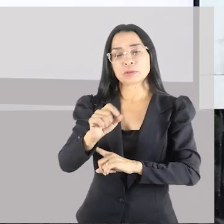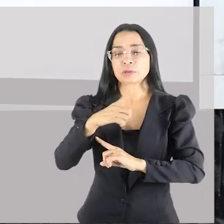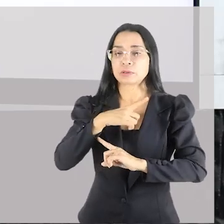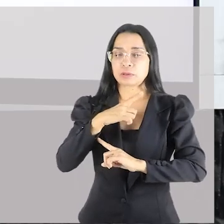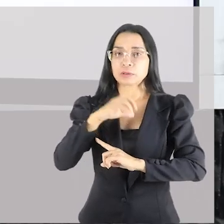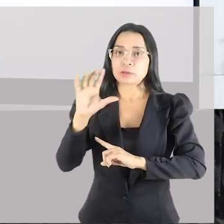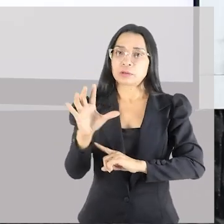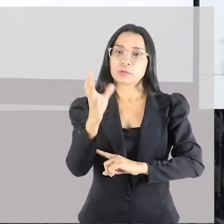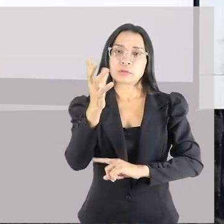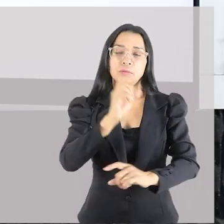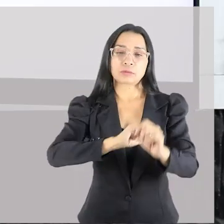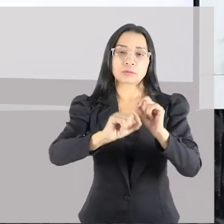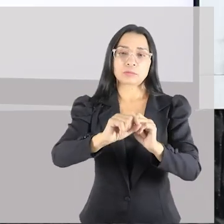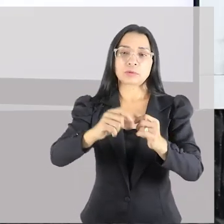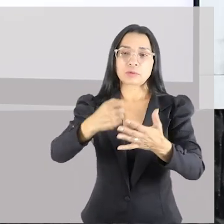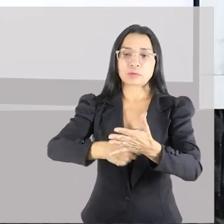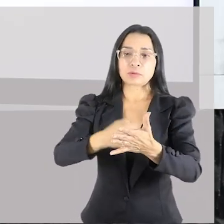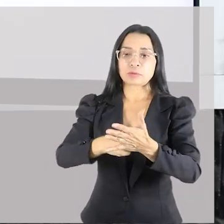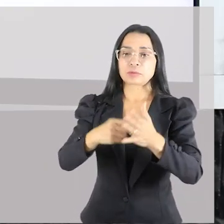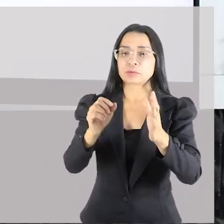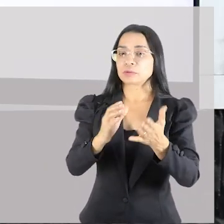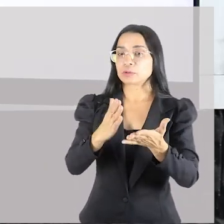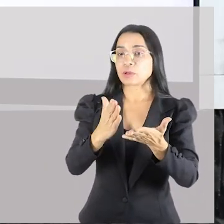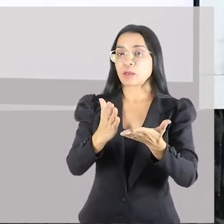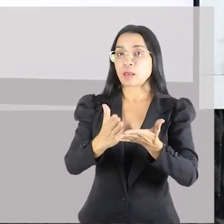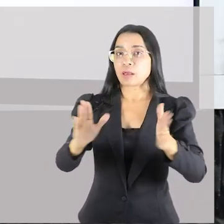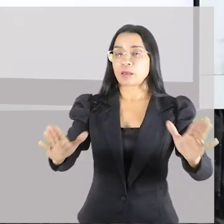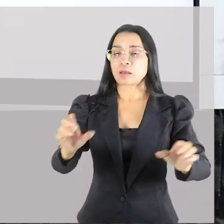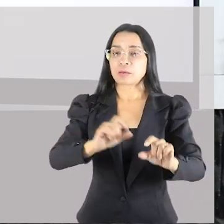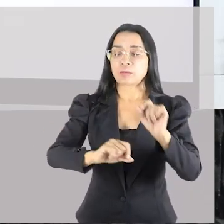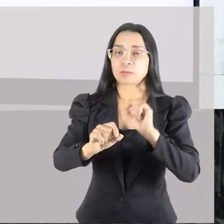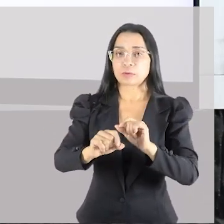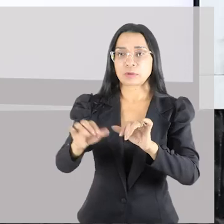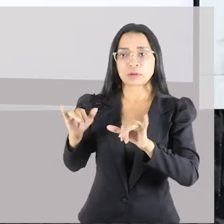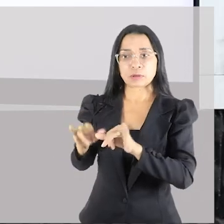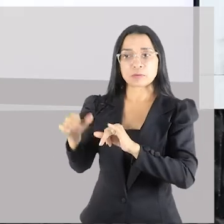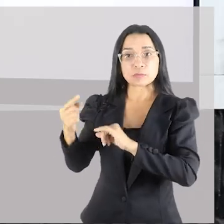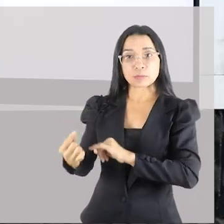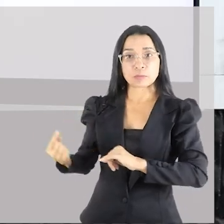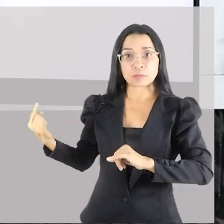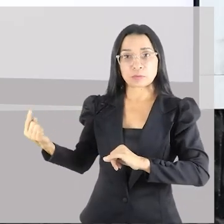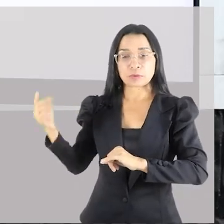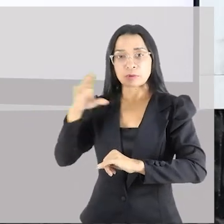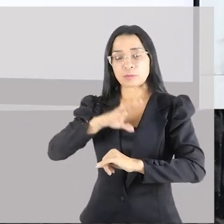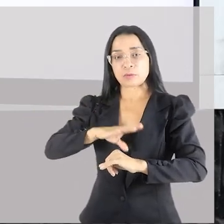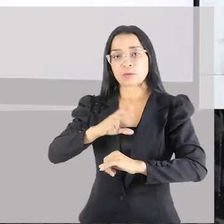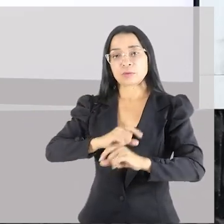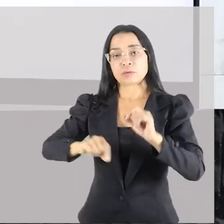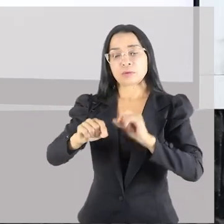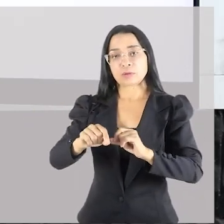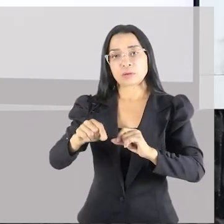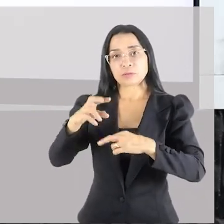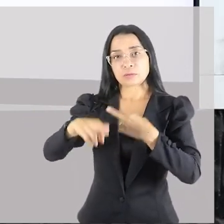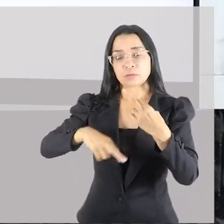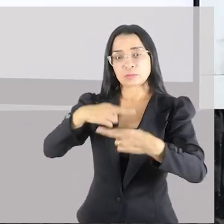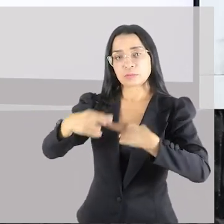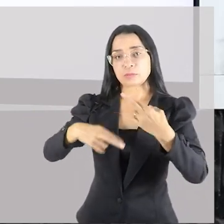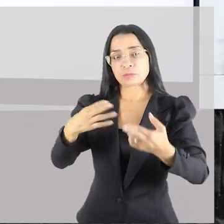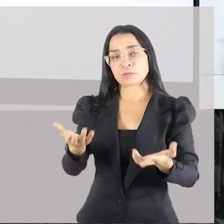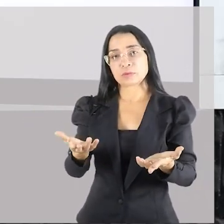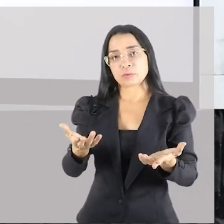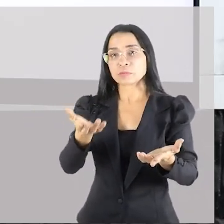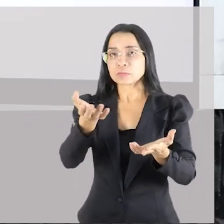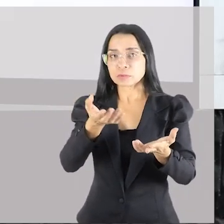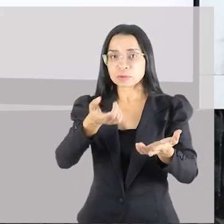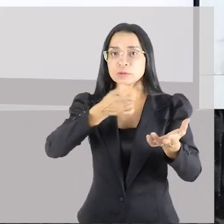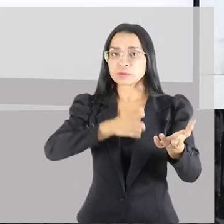haja, né, essa tentativa de rompimento, porque quem ficou por lá, dentro dessa Revolução do Porto Liberal, né, quer novamente que o Brasil se torne uma